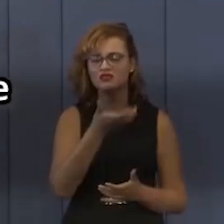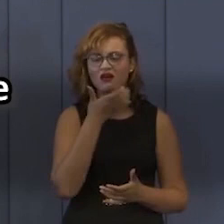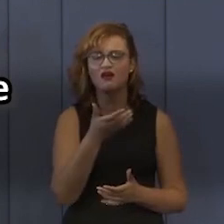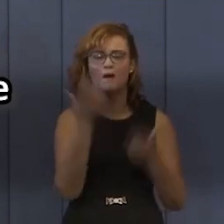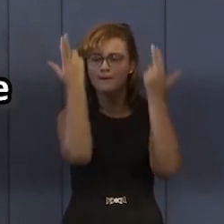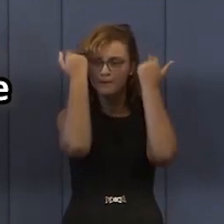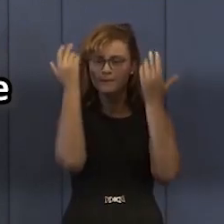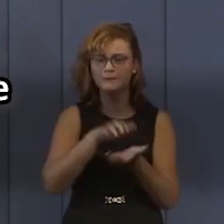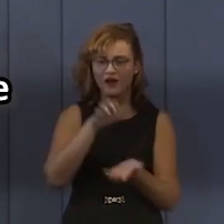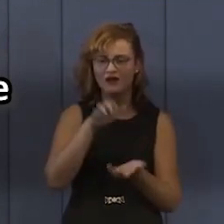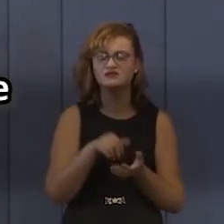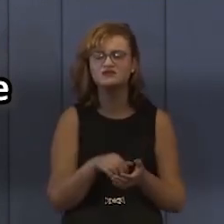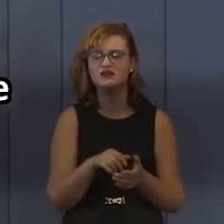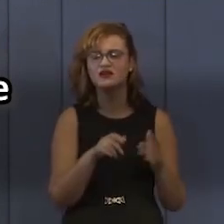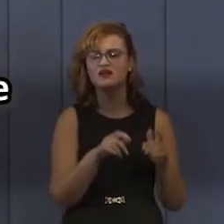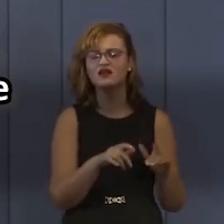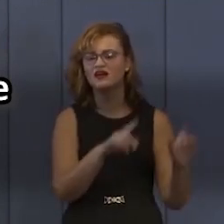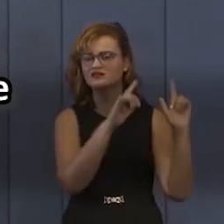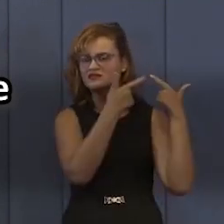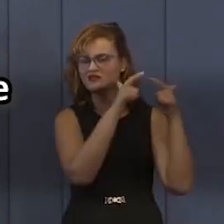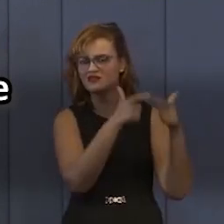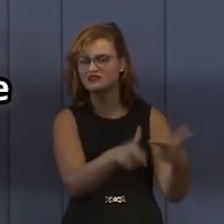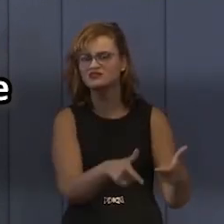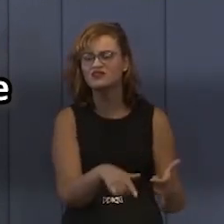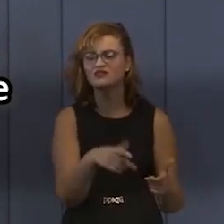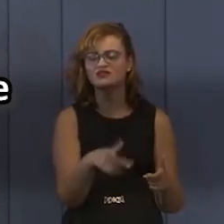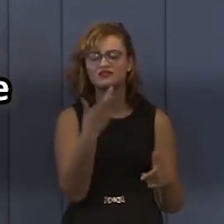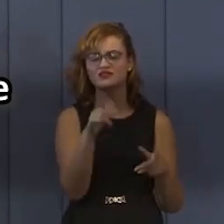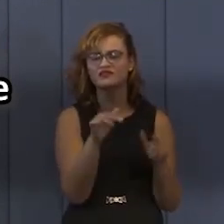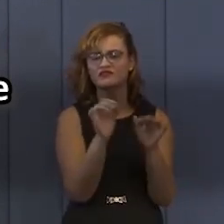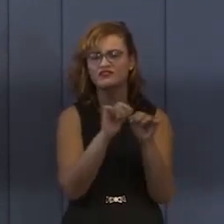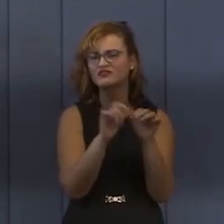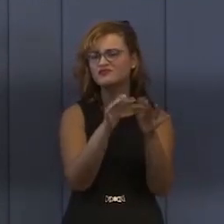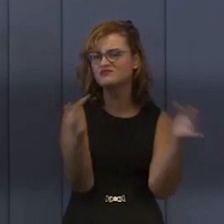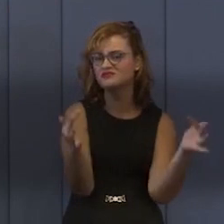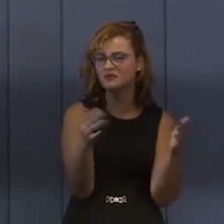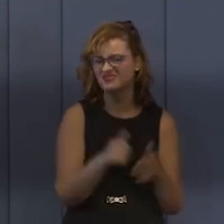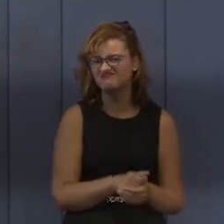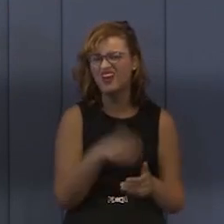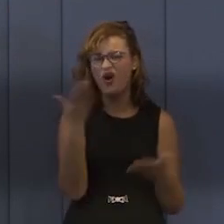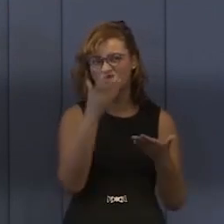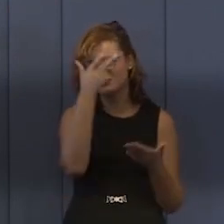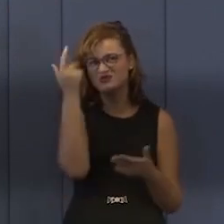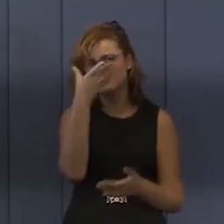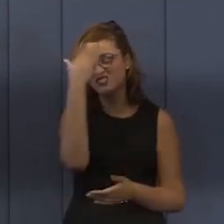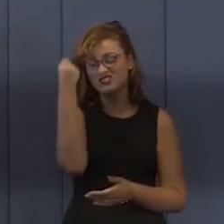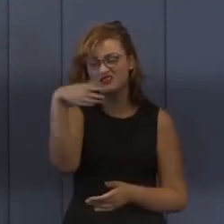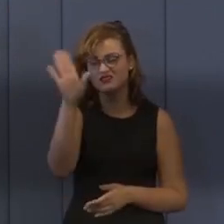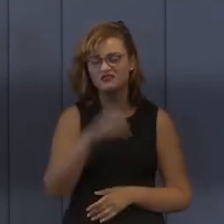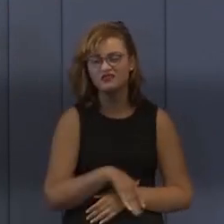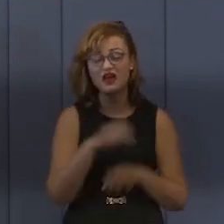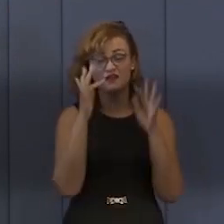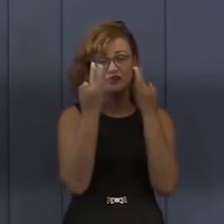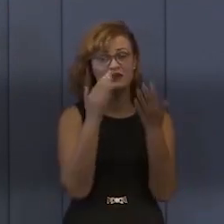pessoas, para se comemorar o Natal ou para se comemorar a Páscoa. Essa tradição está, de certa forma, ficando cada vez mais frágil, né, no